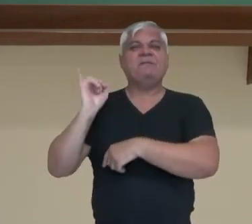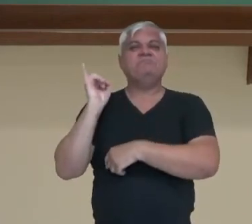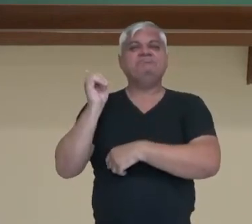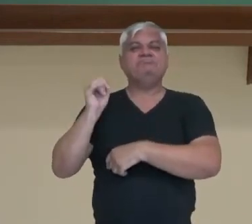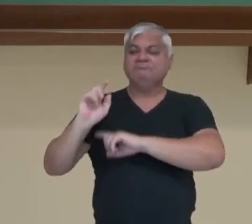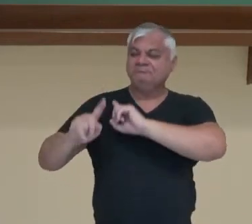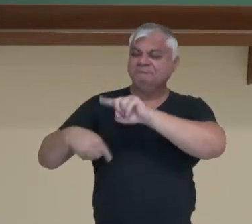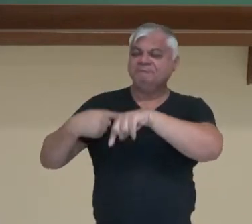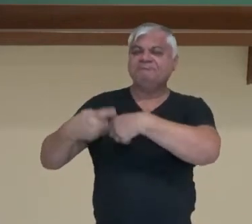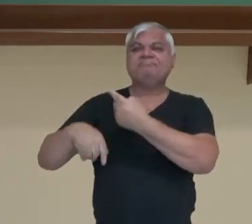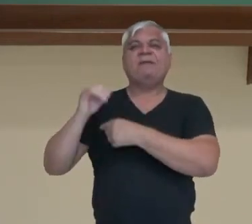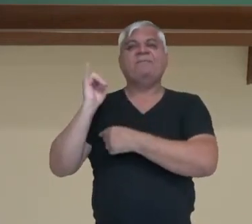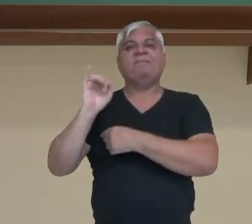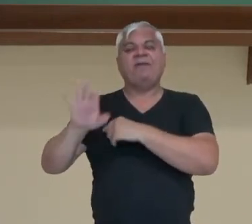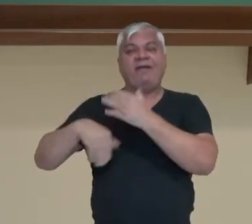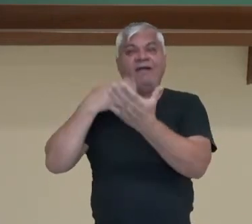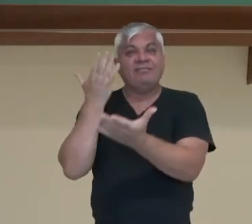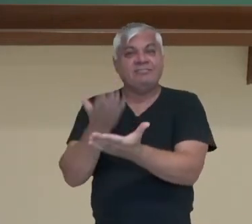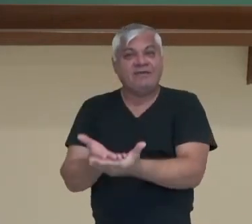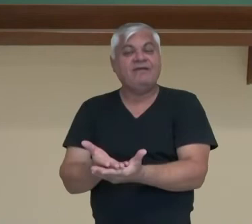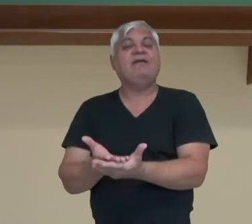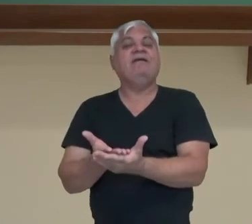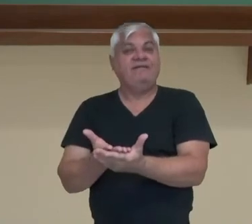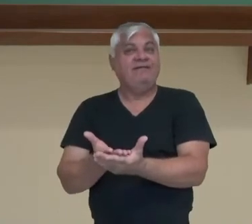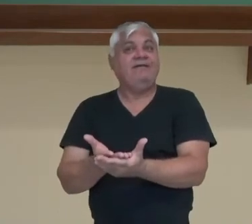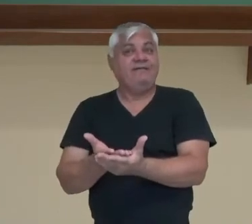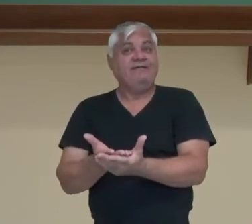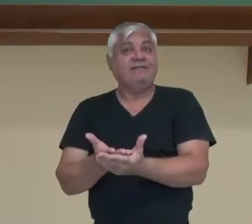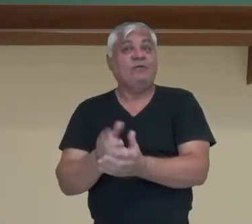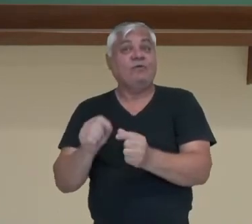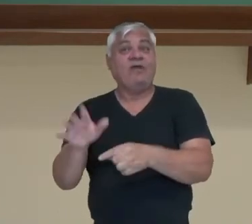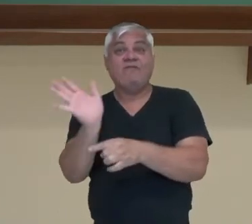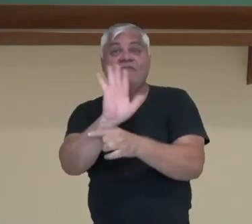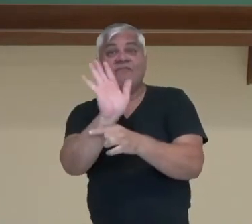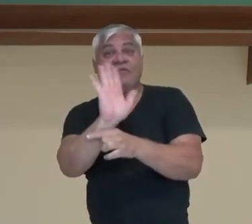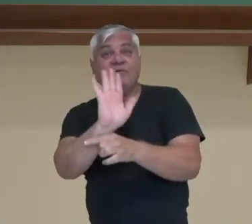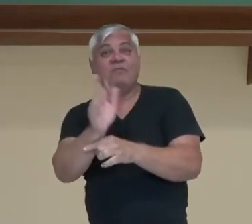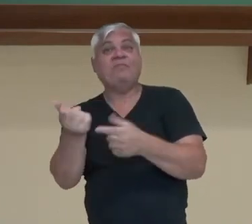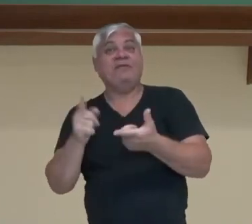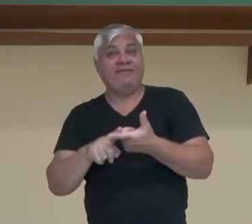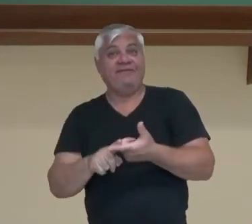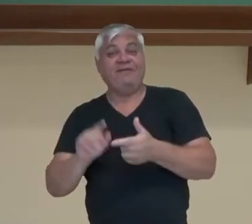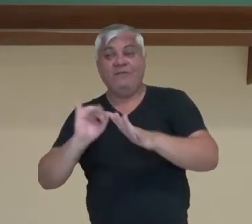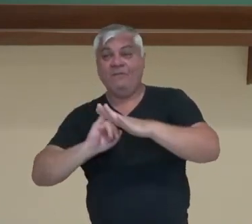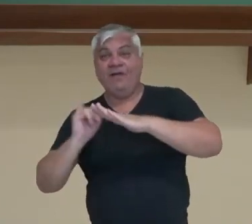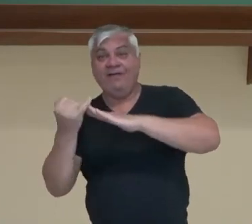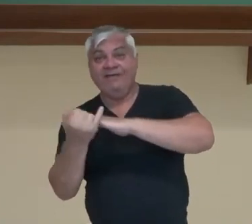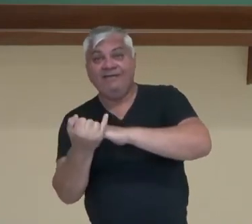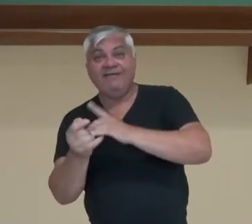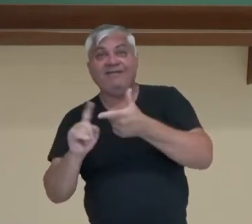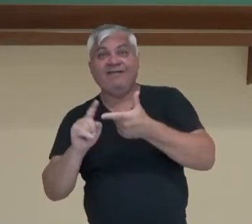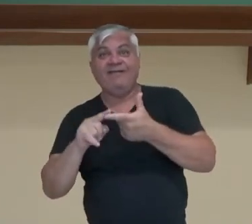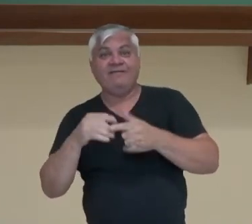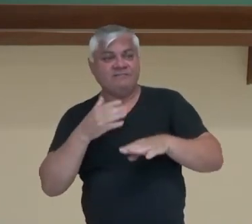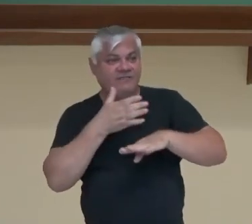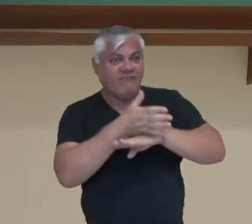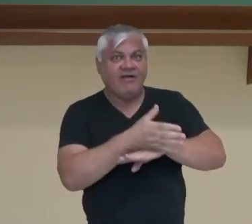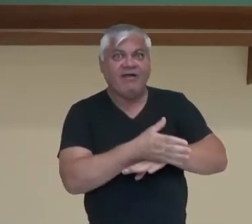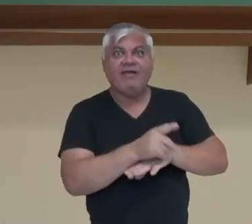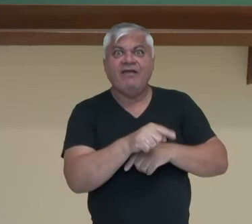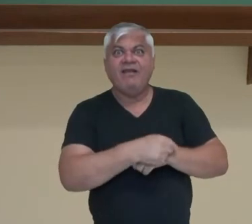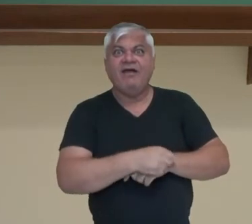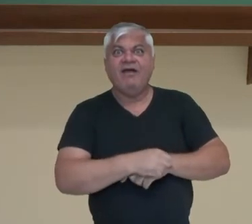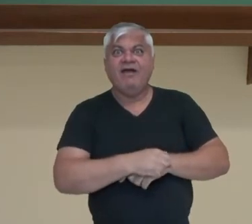em boca, até que chegue, né? E é que nem telefone sem fio, imagina, numa ilha está uma história, você vai na cidade de Esparta, tem uma